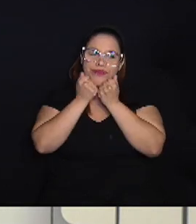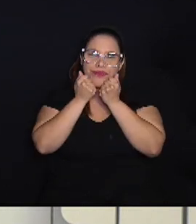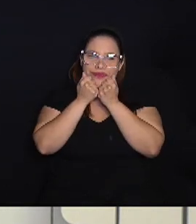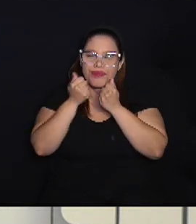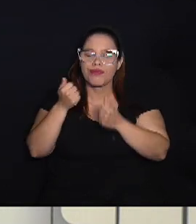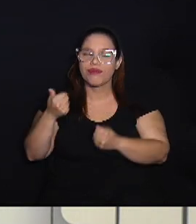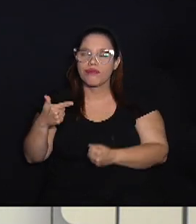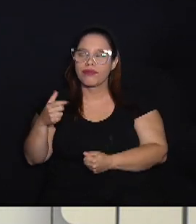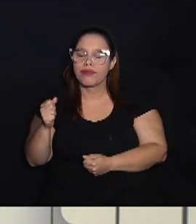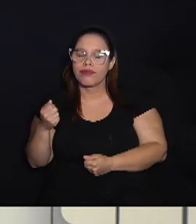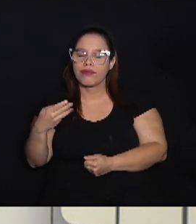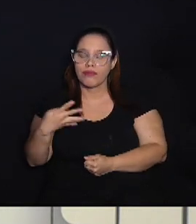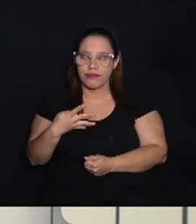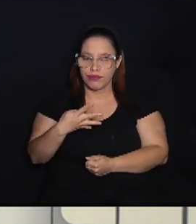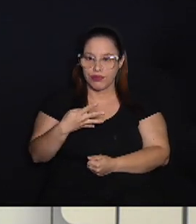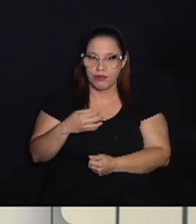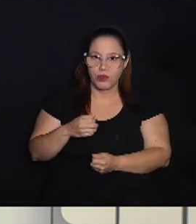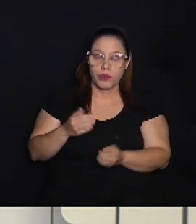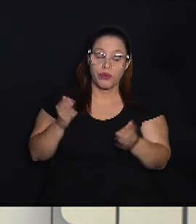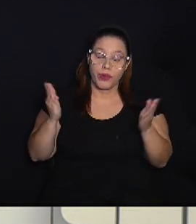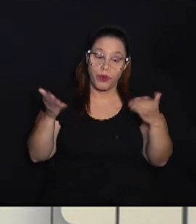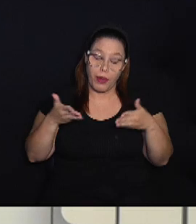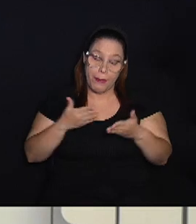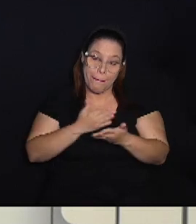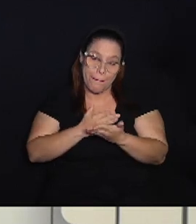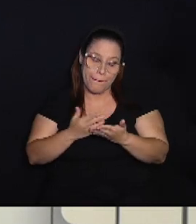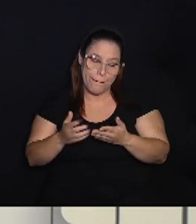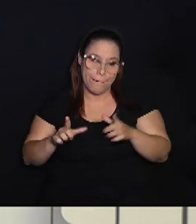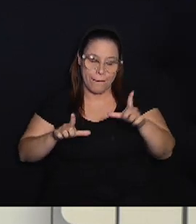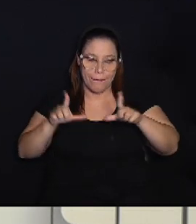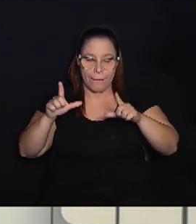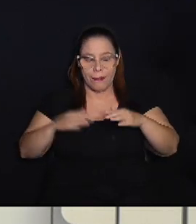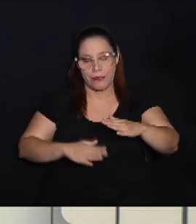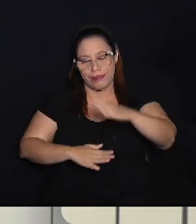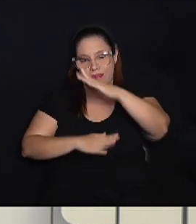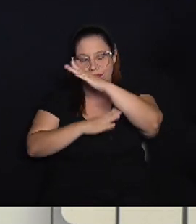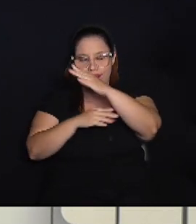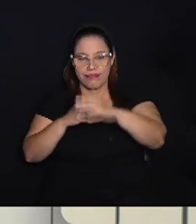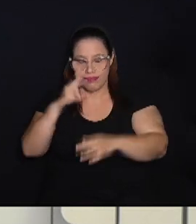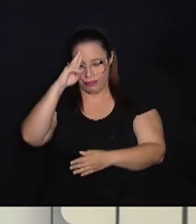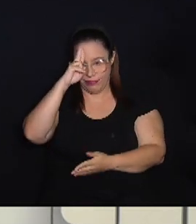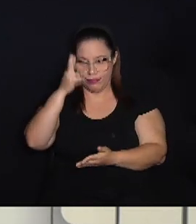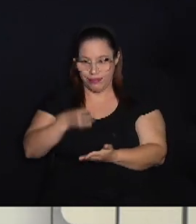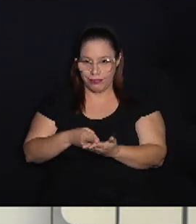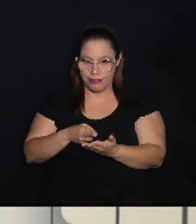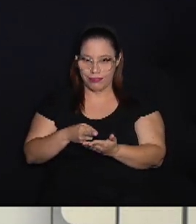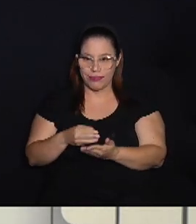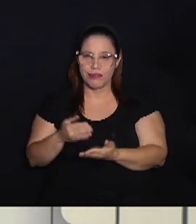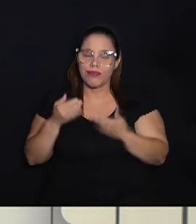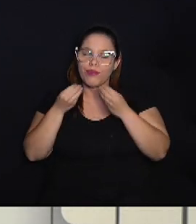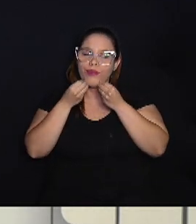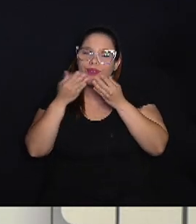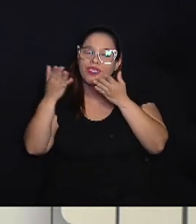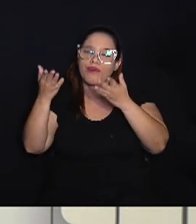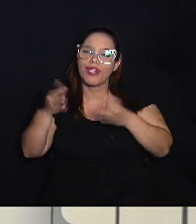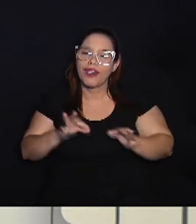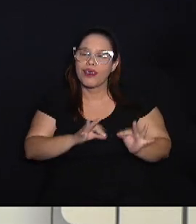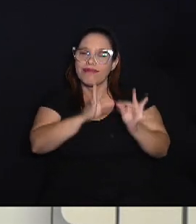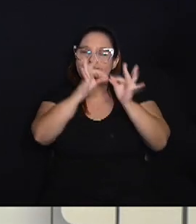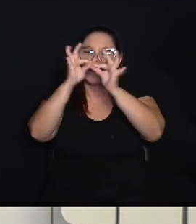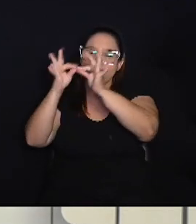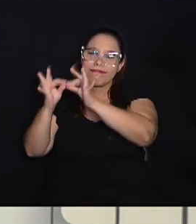Começa agora o Jornal Câmara Notícia, ao vivo, meio-dia em ponto. Muito obrigado pela sua companhia, pela sua audiência